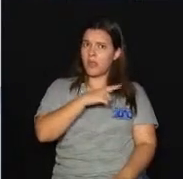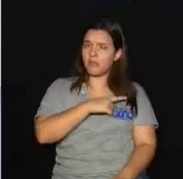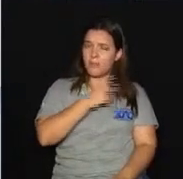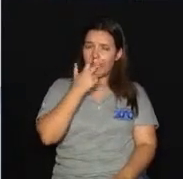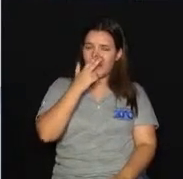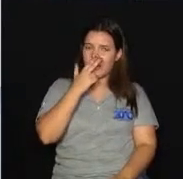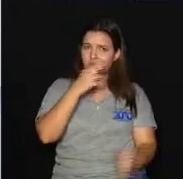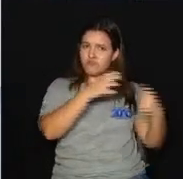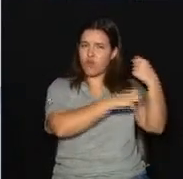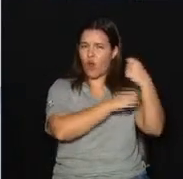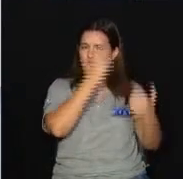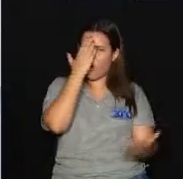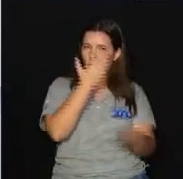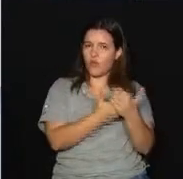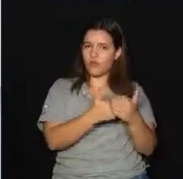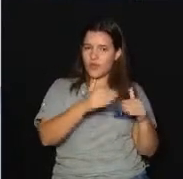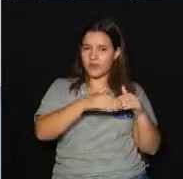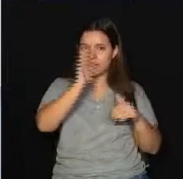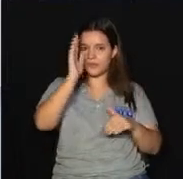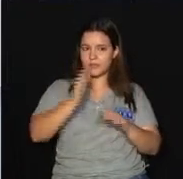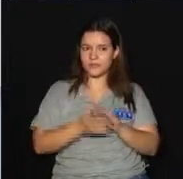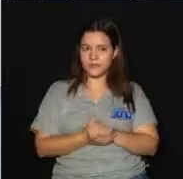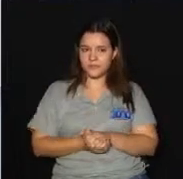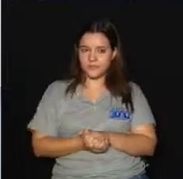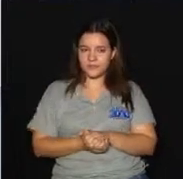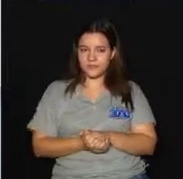de credibilidade aqui na cidade?